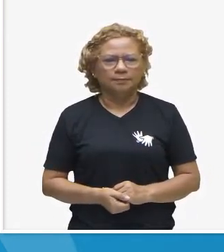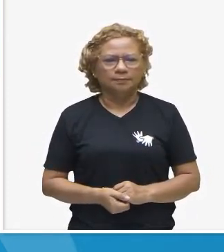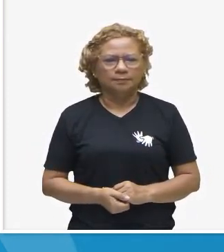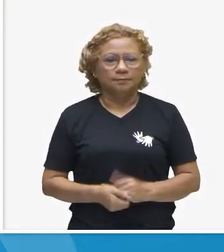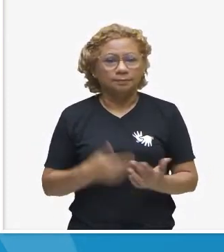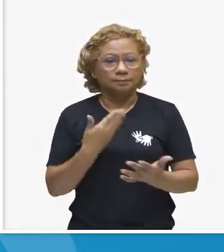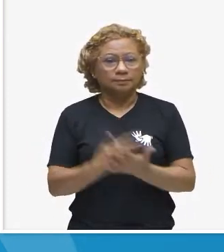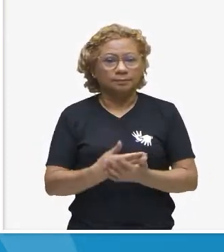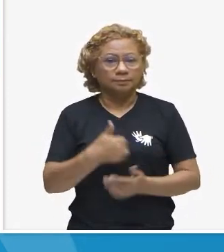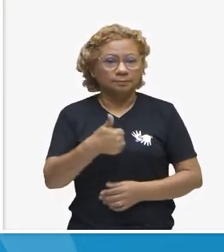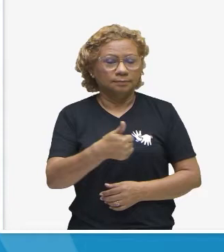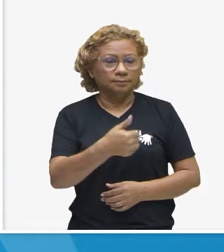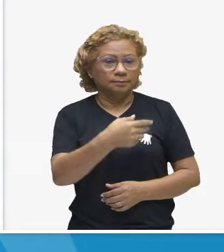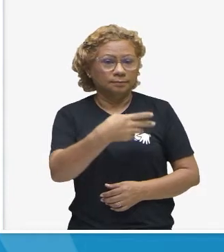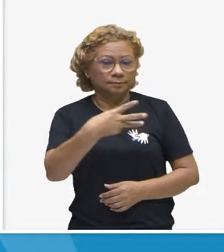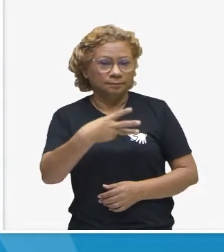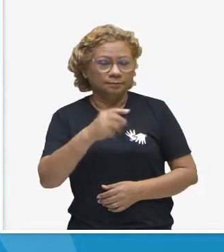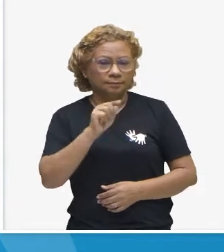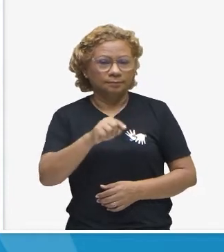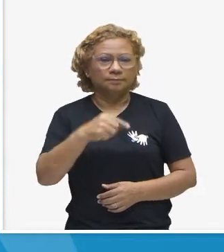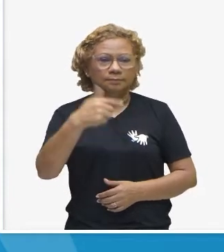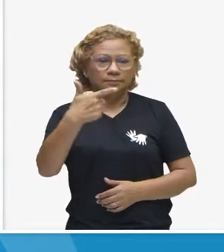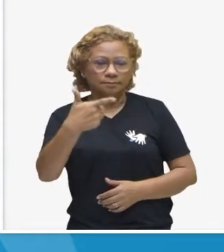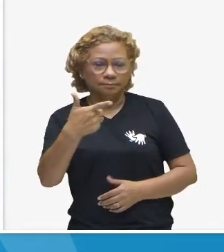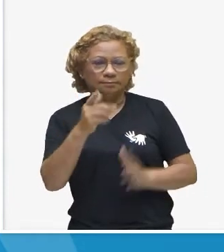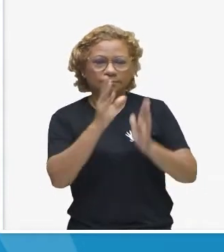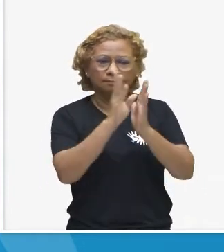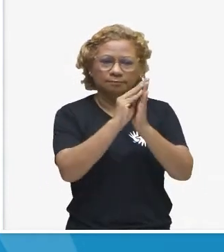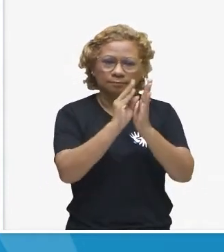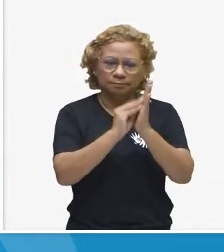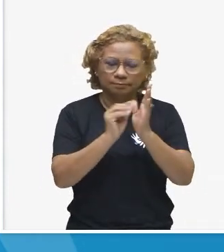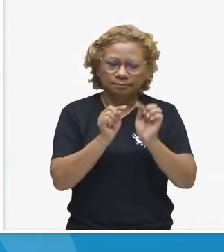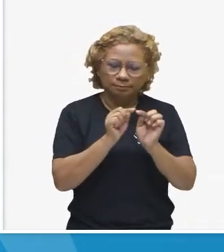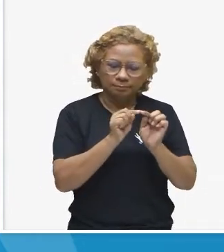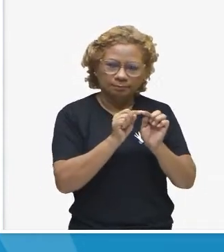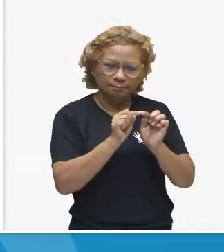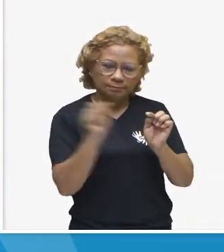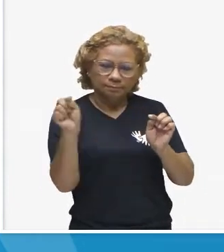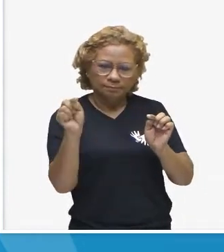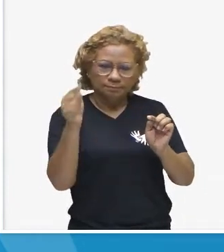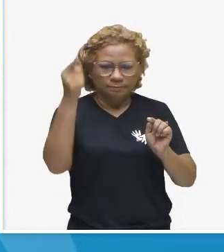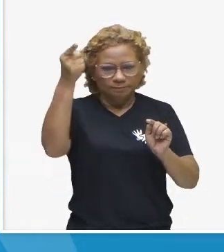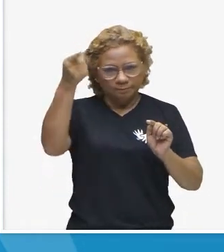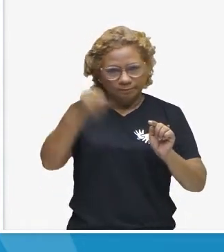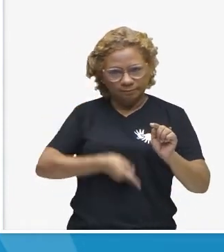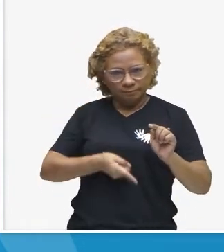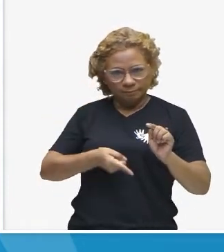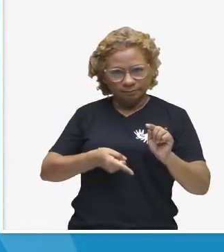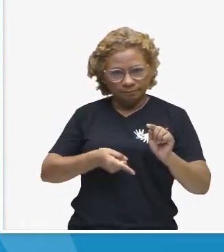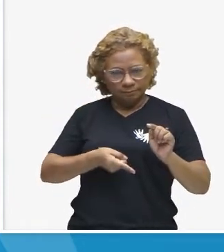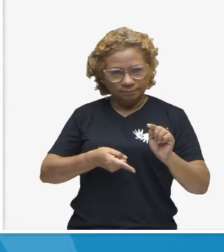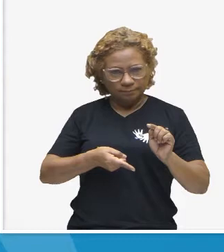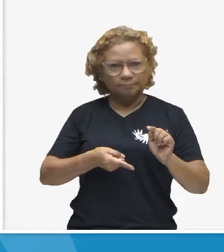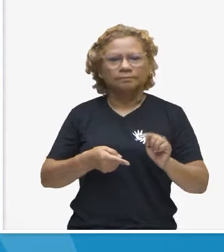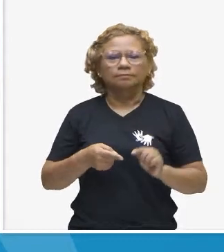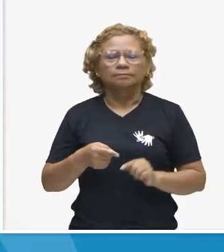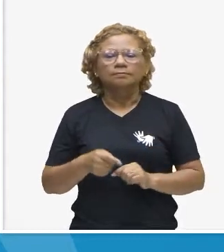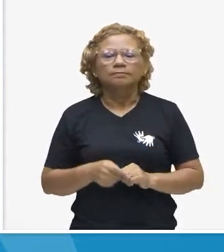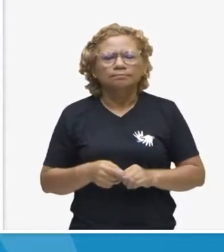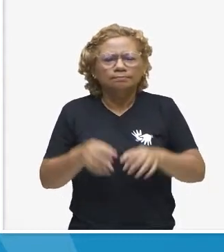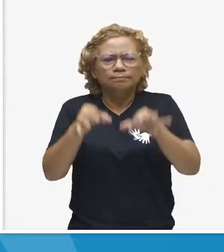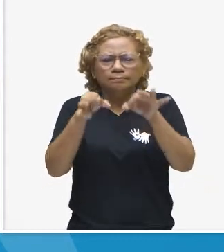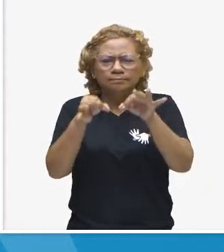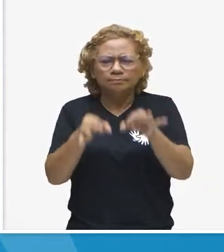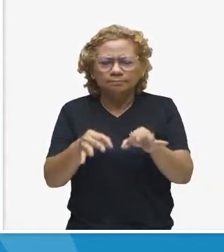Aula 13.2, conteúdo: retas paralelas cortadas por uma reta transversal. Definição de